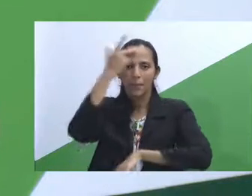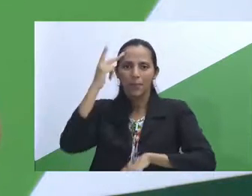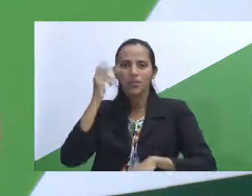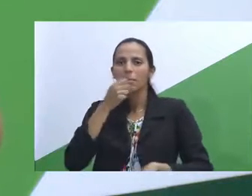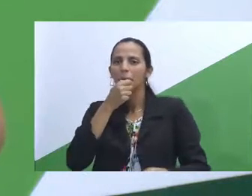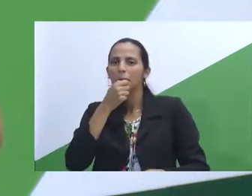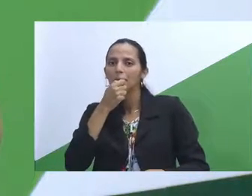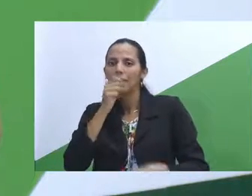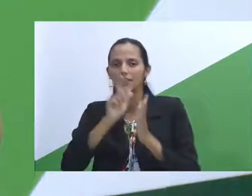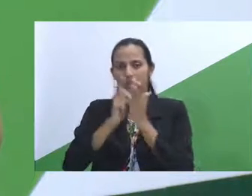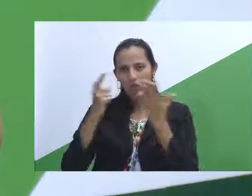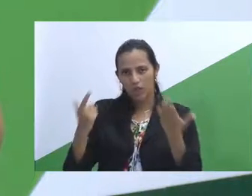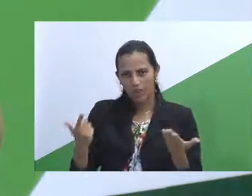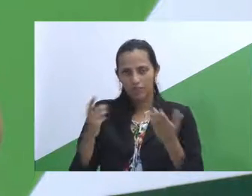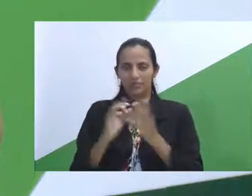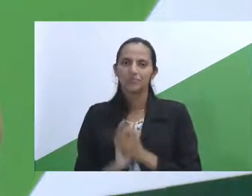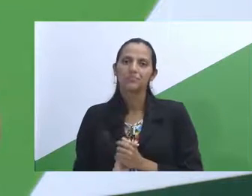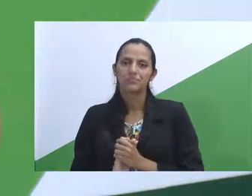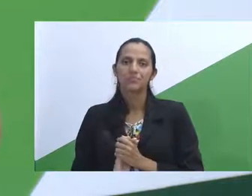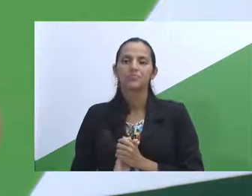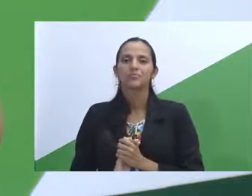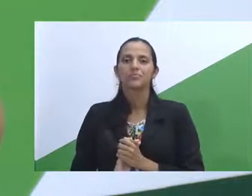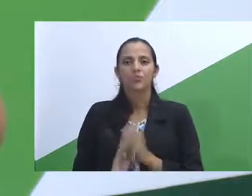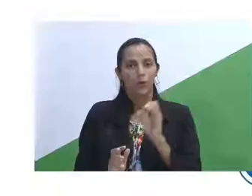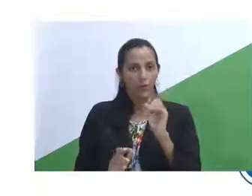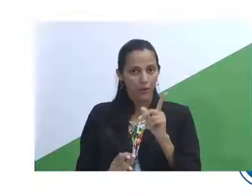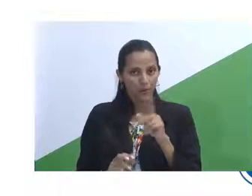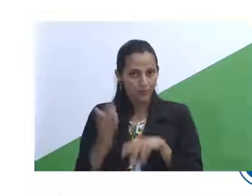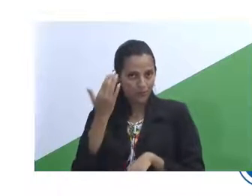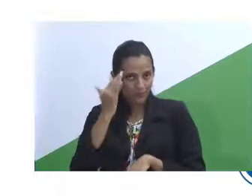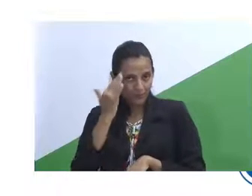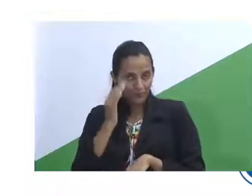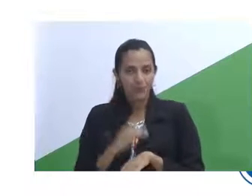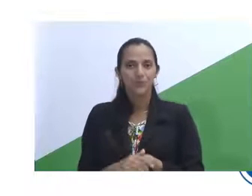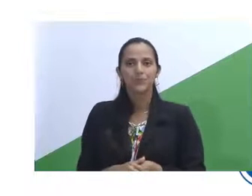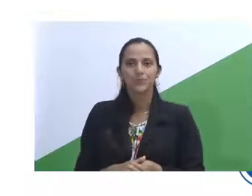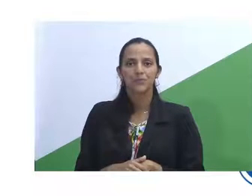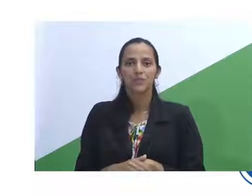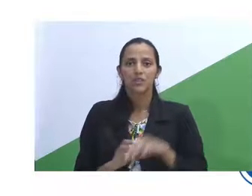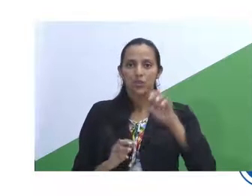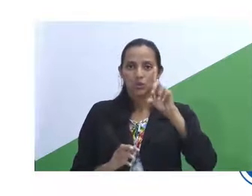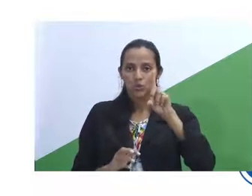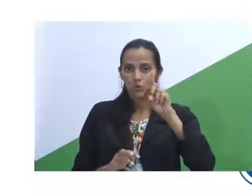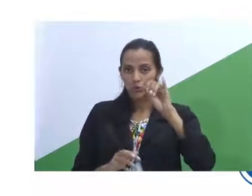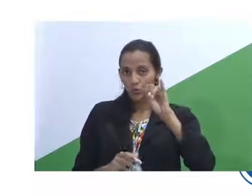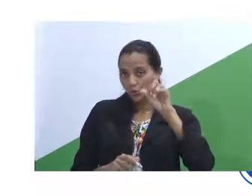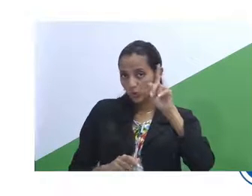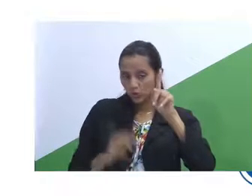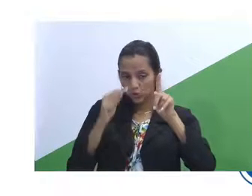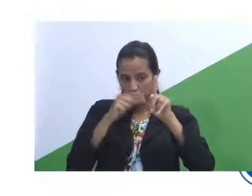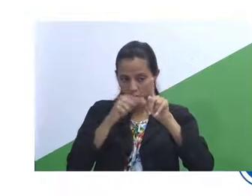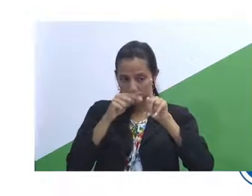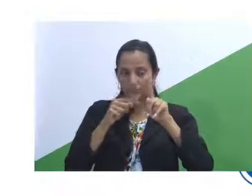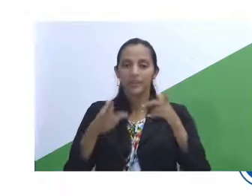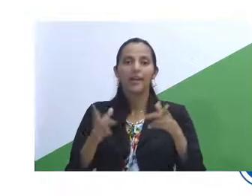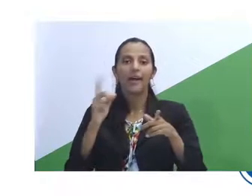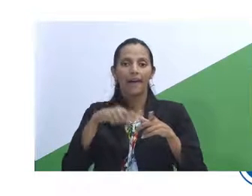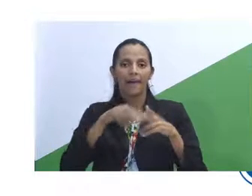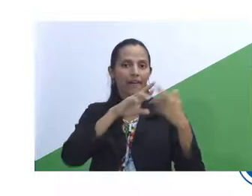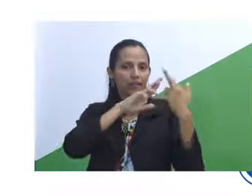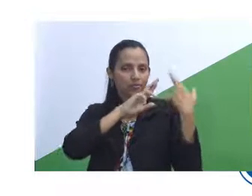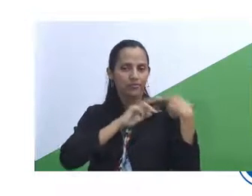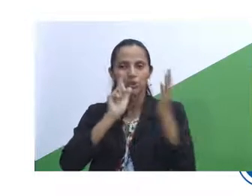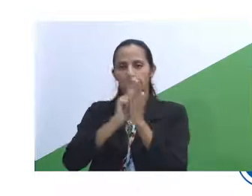pra melhorar, então, a imagem do Getúlio, ok? Então, continuando aí, o DIP, ele vai exercer a censura nos jornais, nas